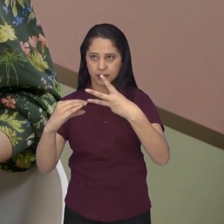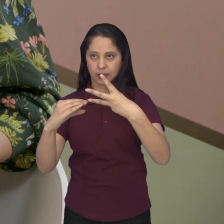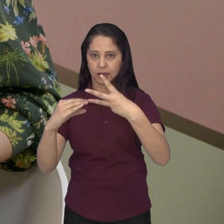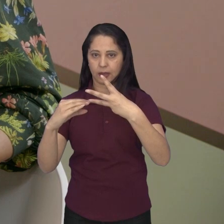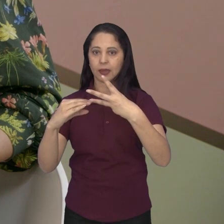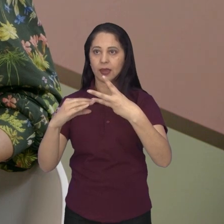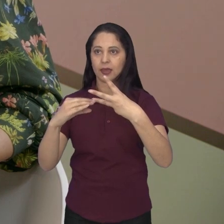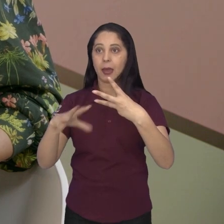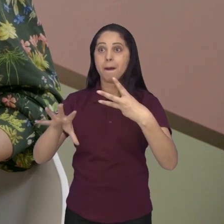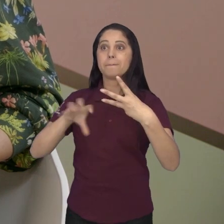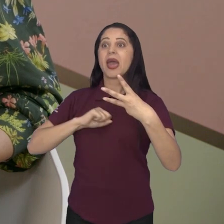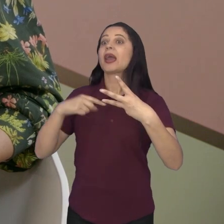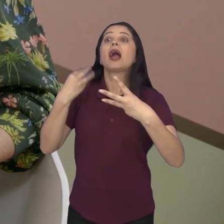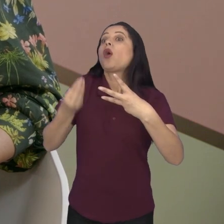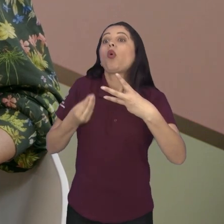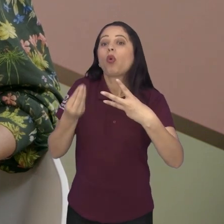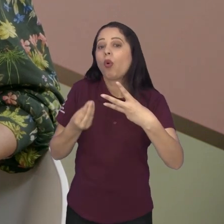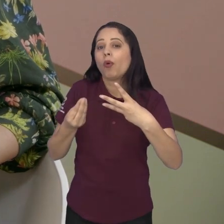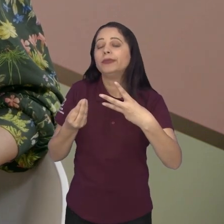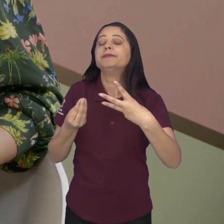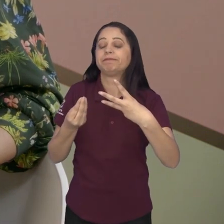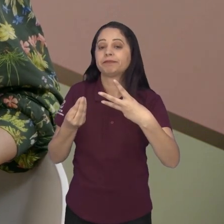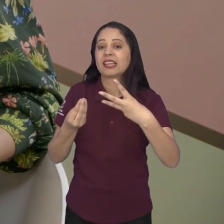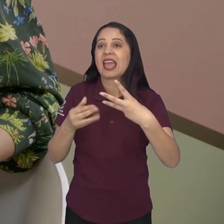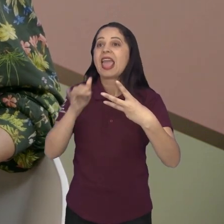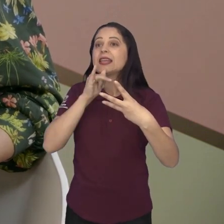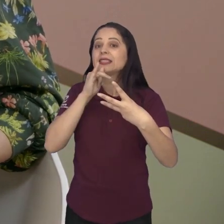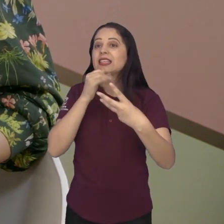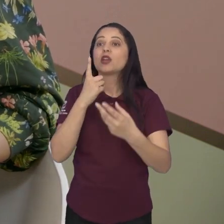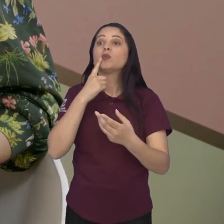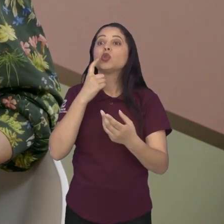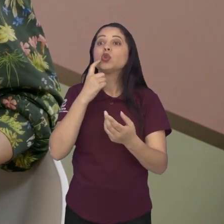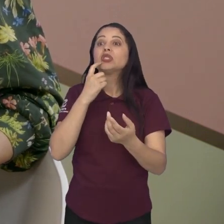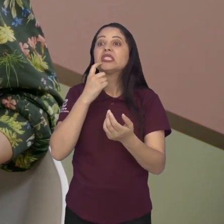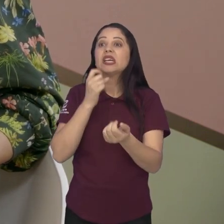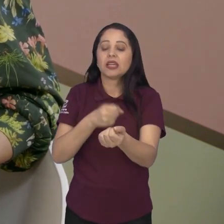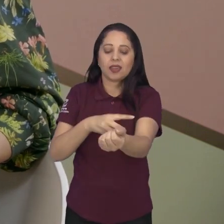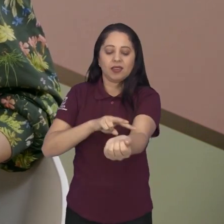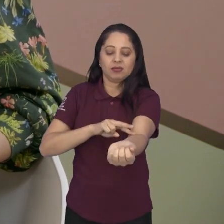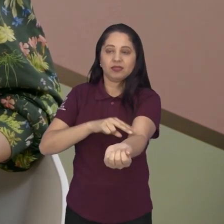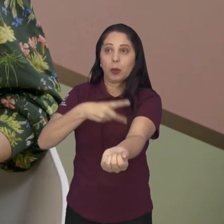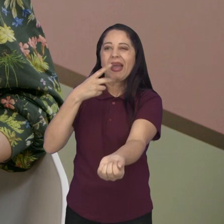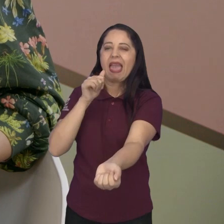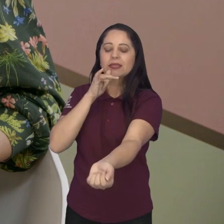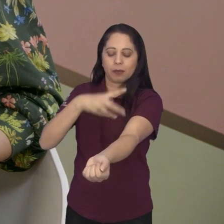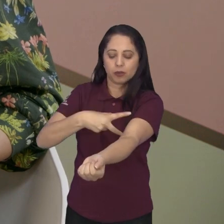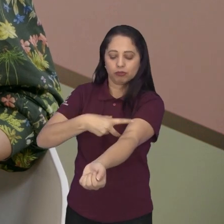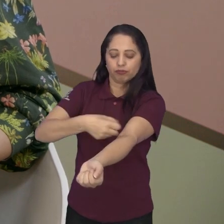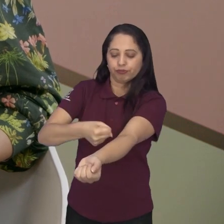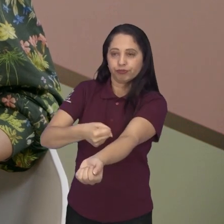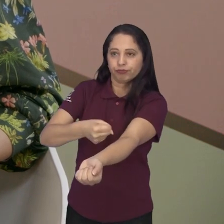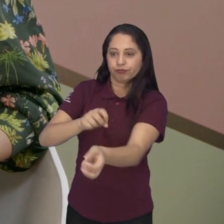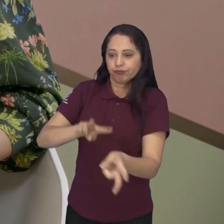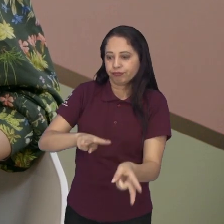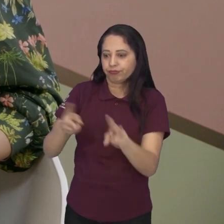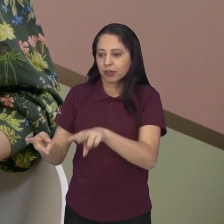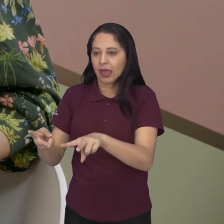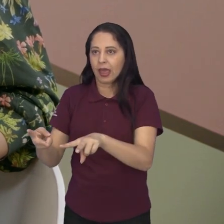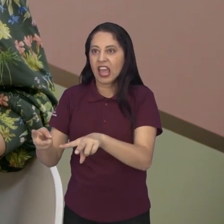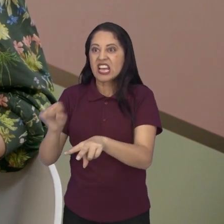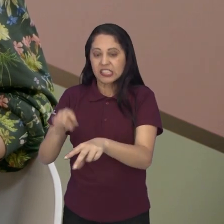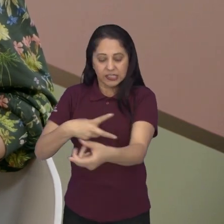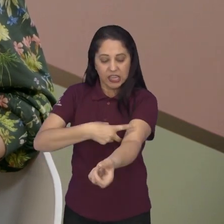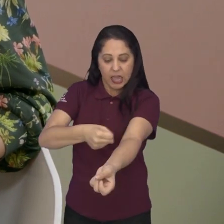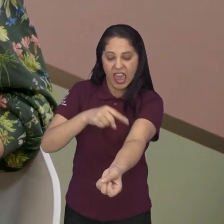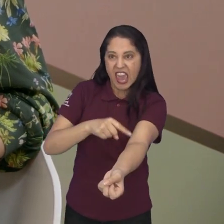C, a transmissão é por fluidos do corpo, né? Principalmente sangue contaminado, né? Você entra em contato e